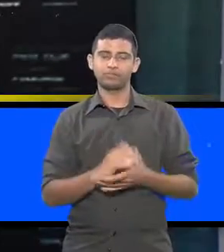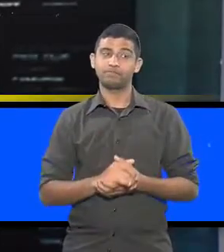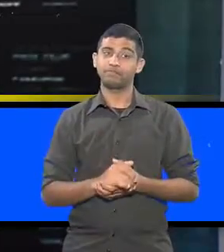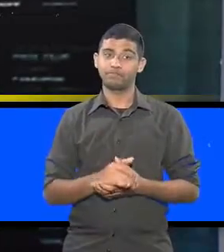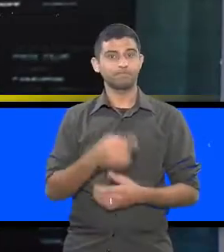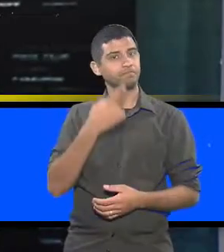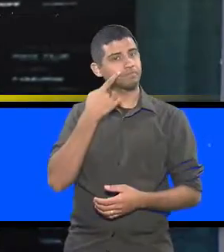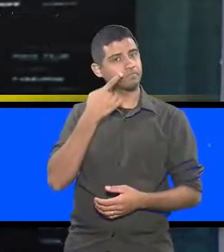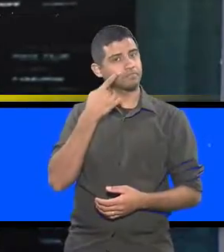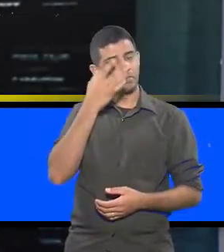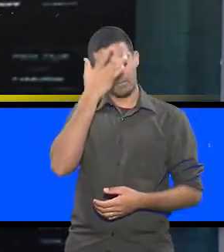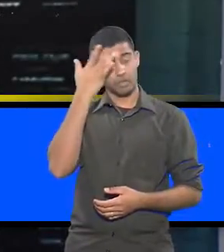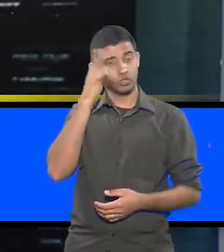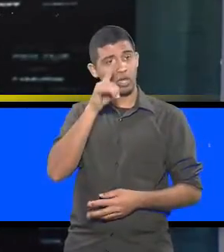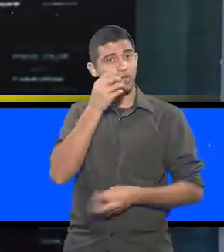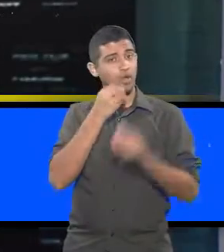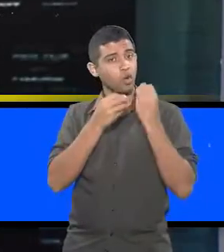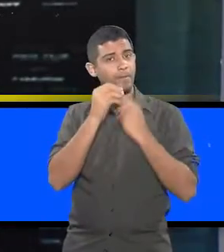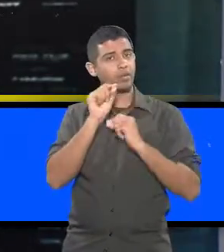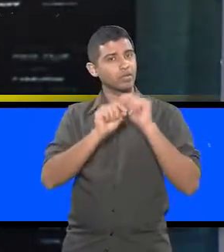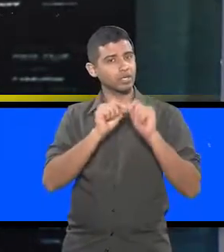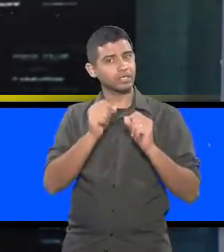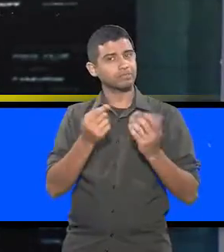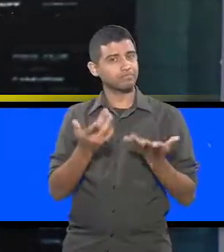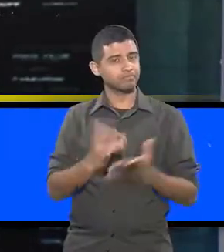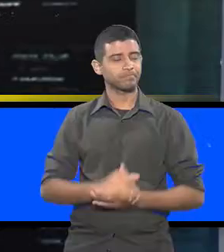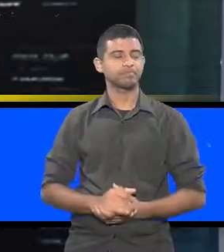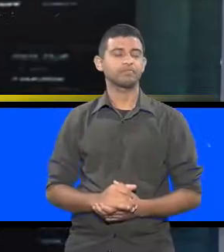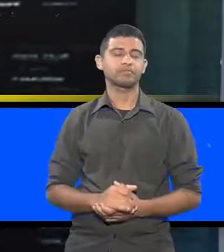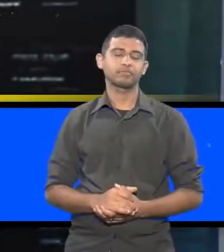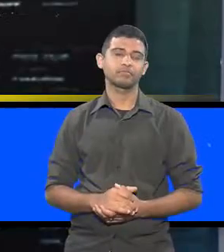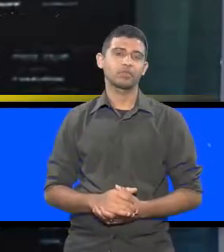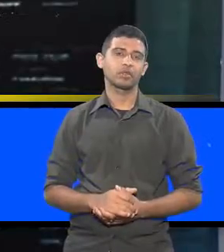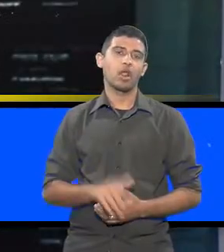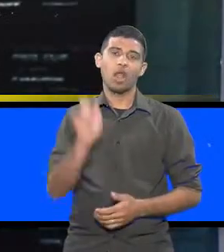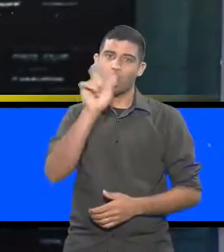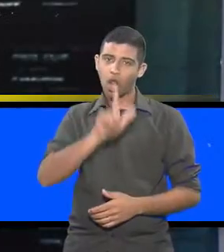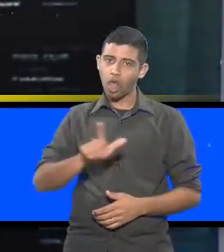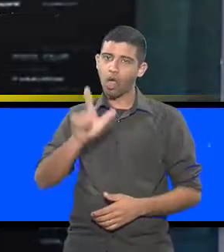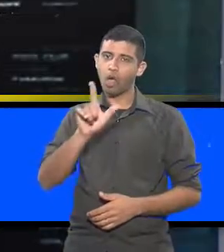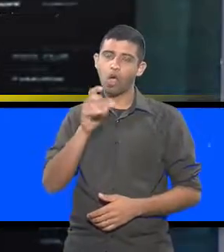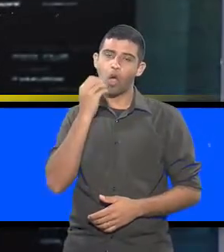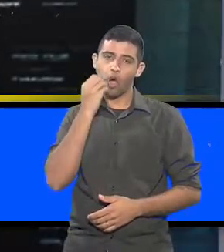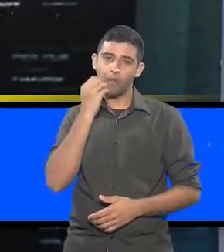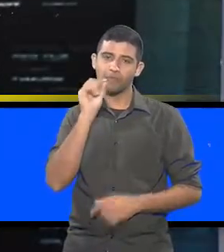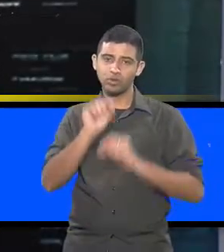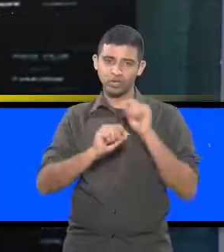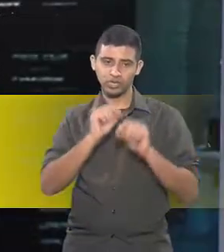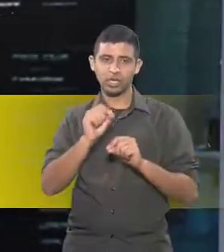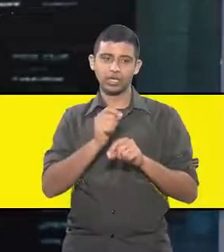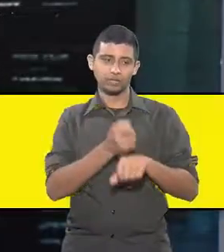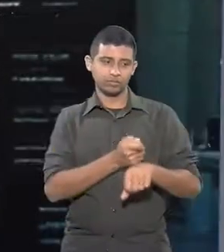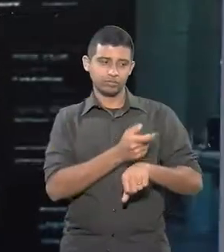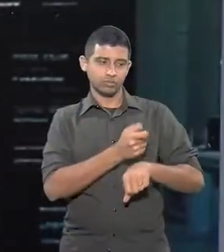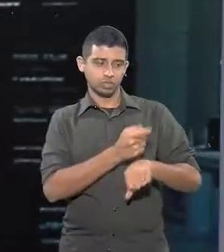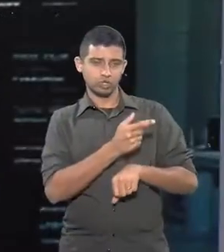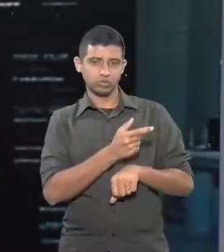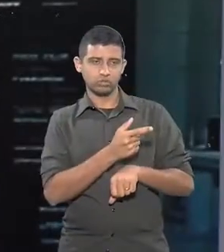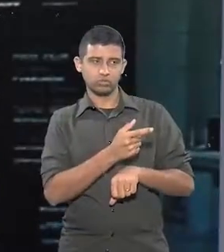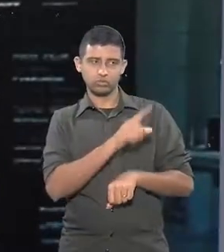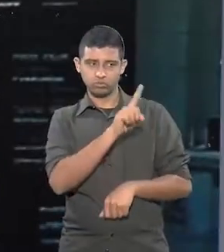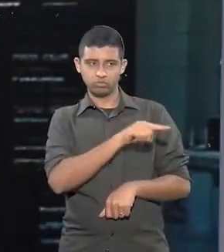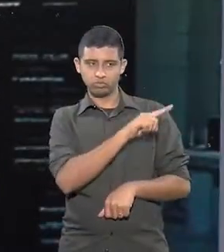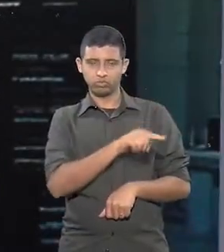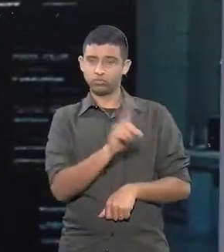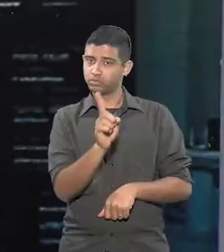Então, tudo depende do que a pessoa vai comer. É lógico que o almoço, o ideal é você manter, você